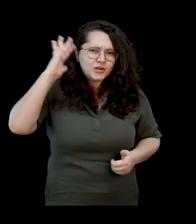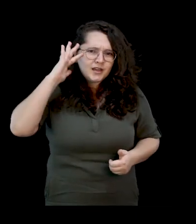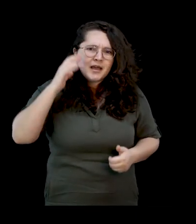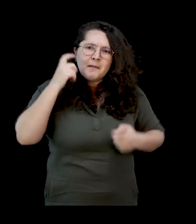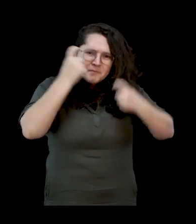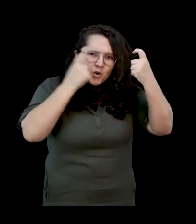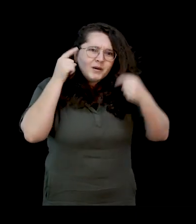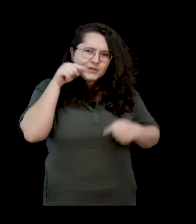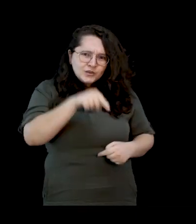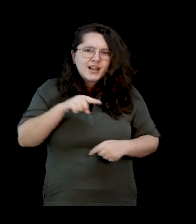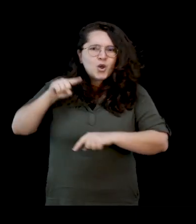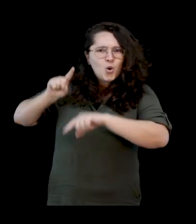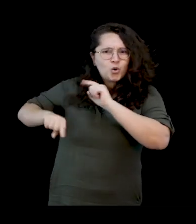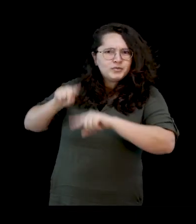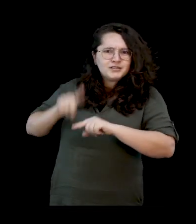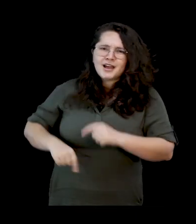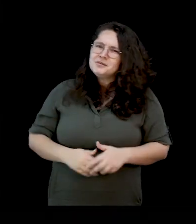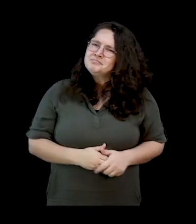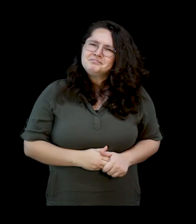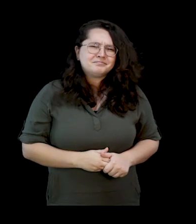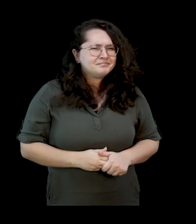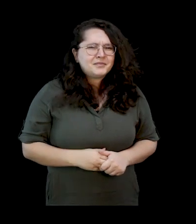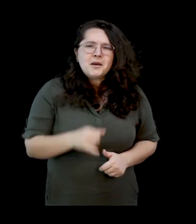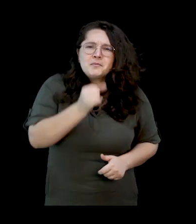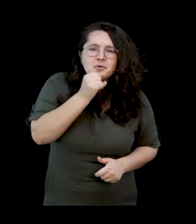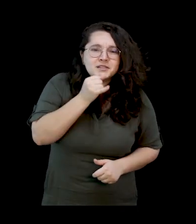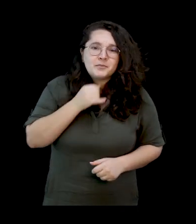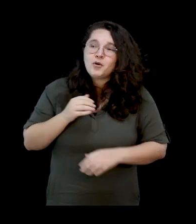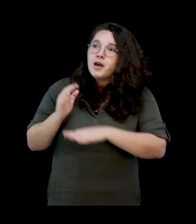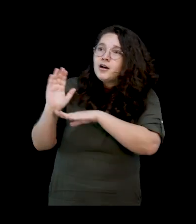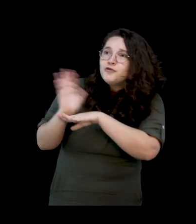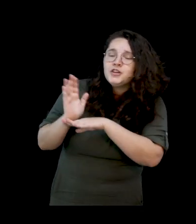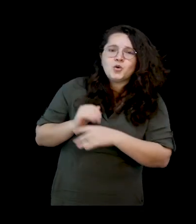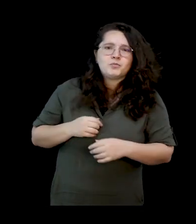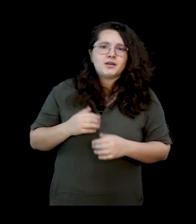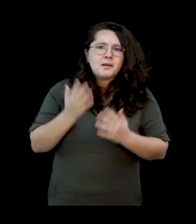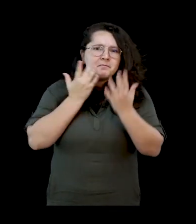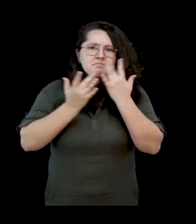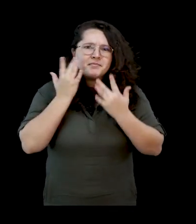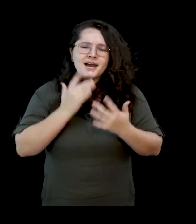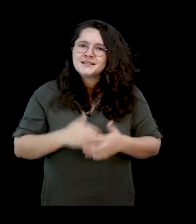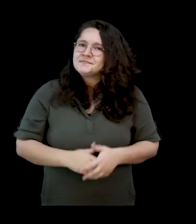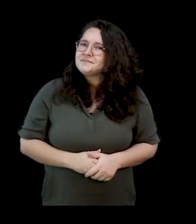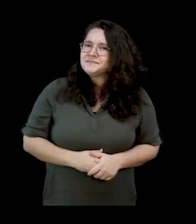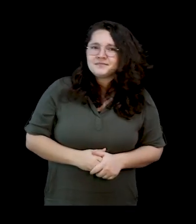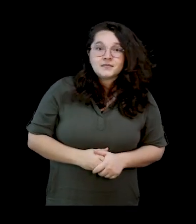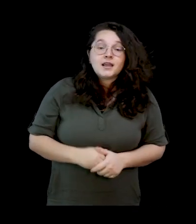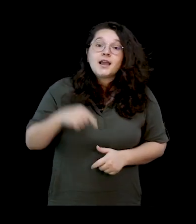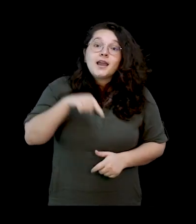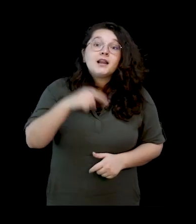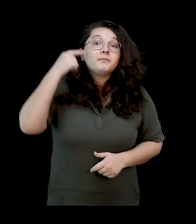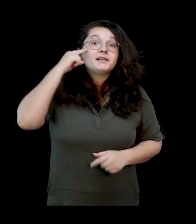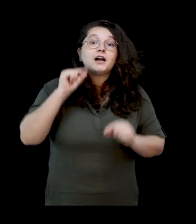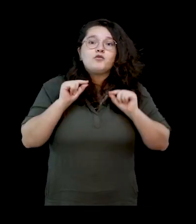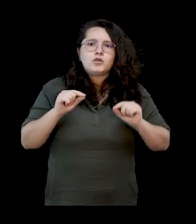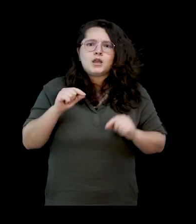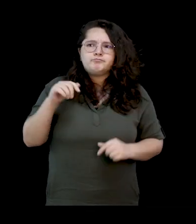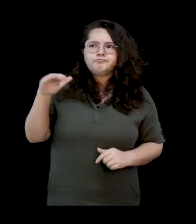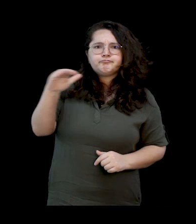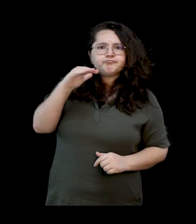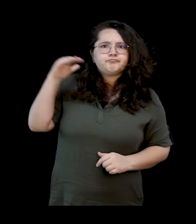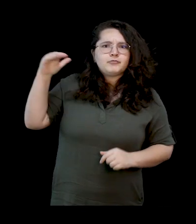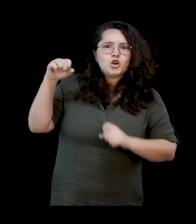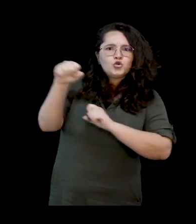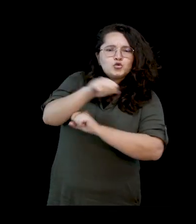um livro na minha frente, um filme, uma peça de teatro. O marxismo ficava nas grandes categorias sociais,